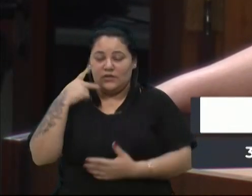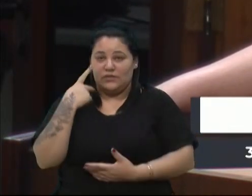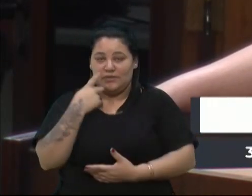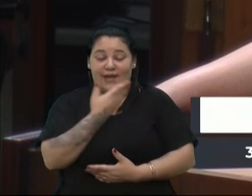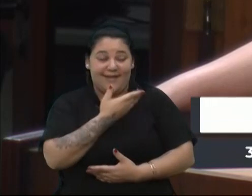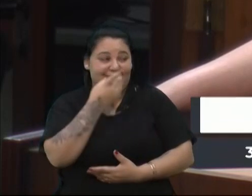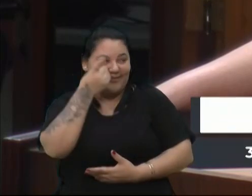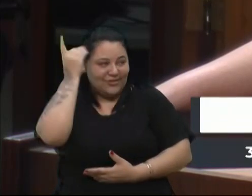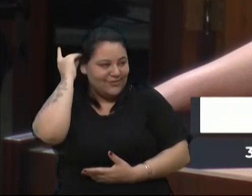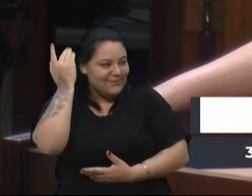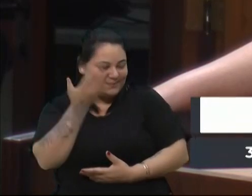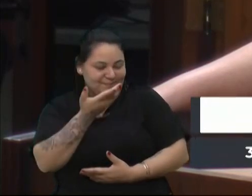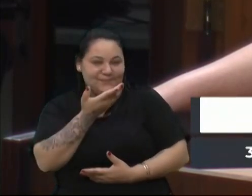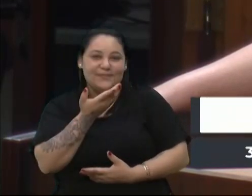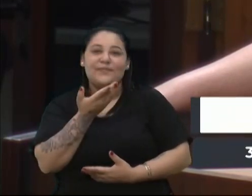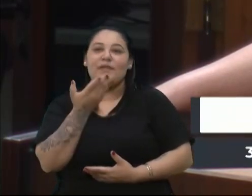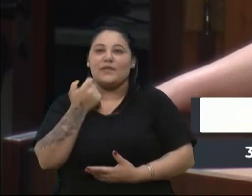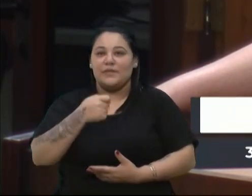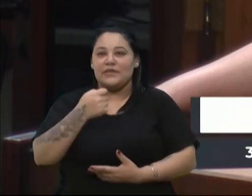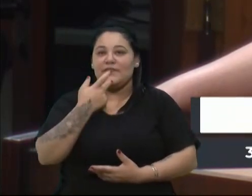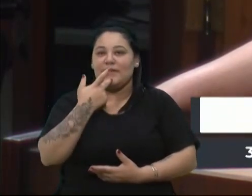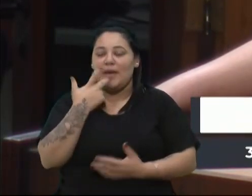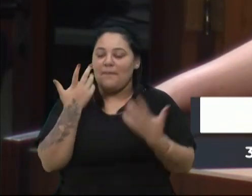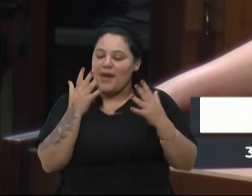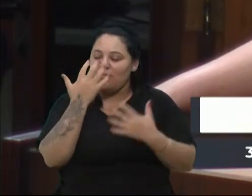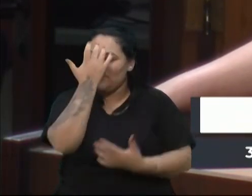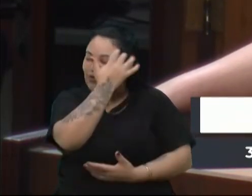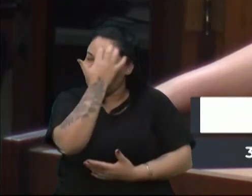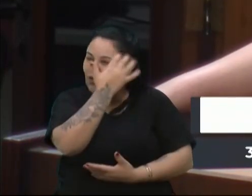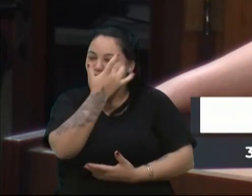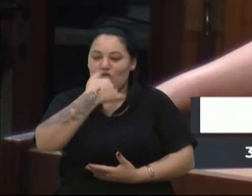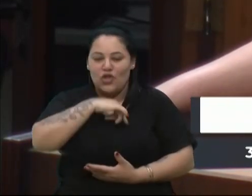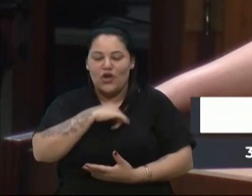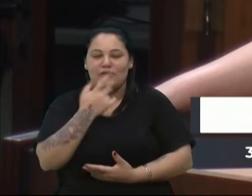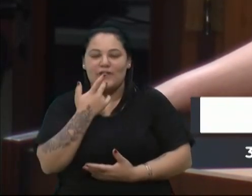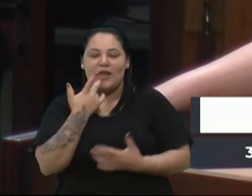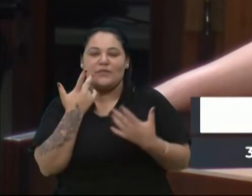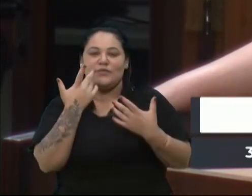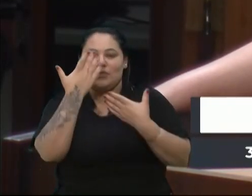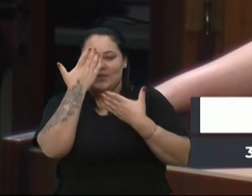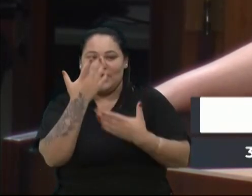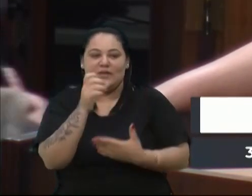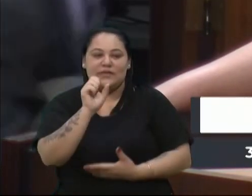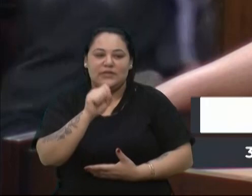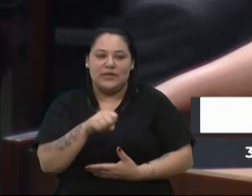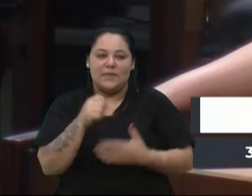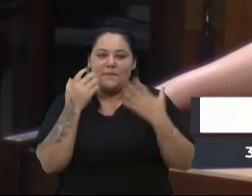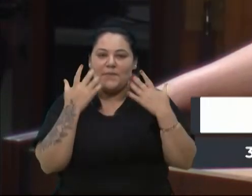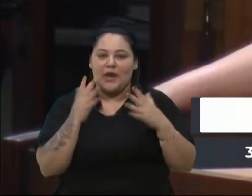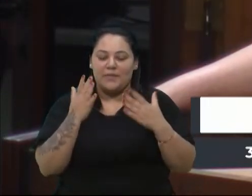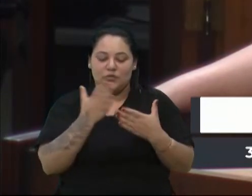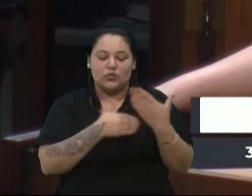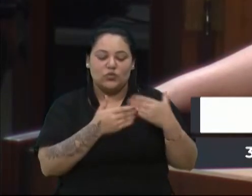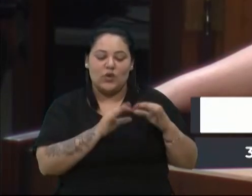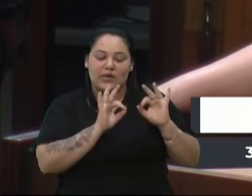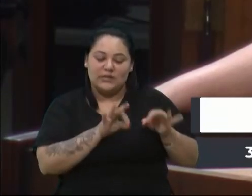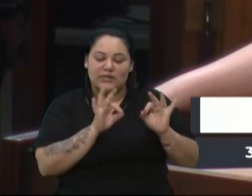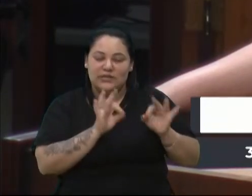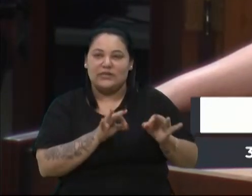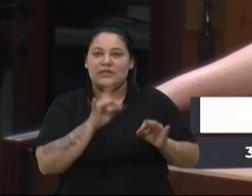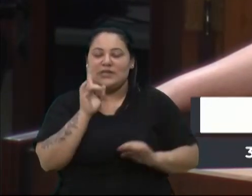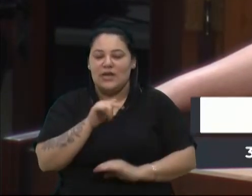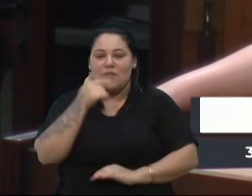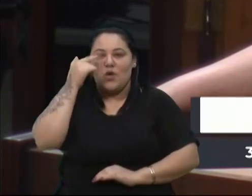governo Adiló, a gente parabeniza. Então, muito obrigado, parabéns ao governo Adiló, com toda certeza, essa é uma